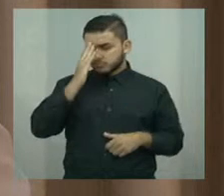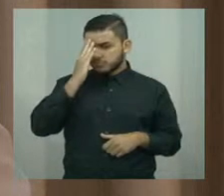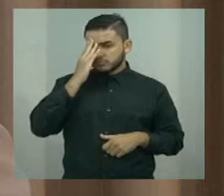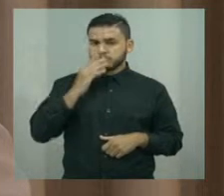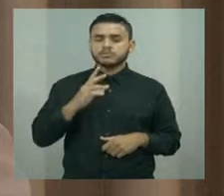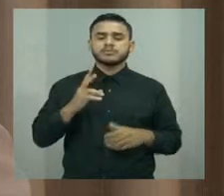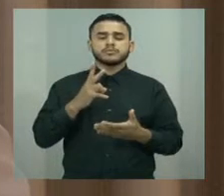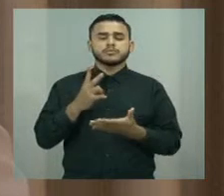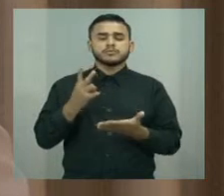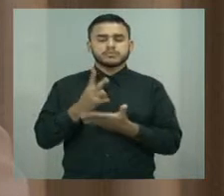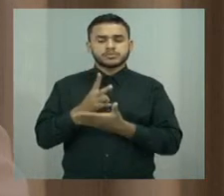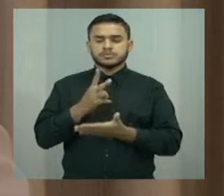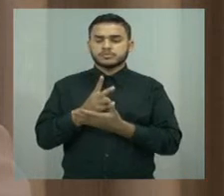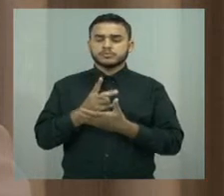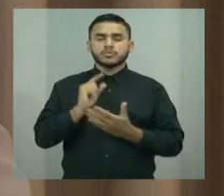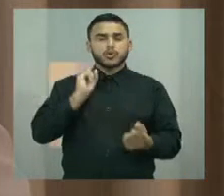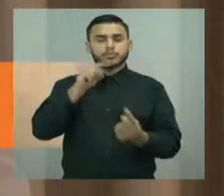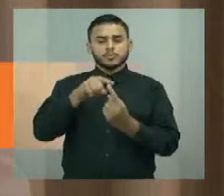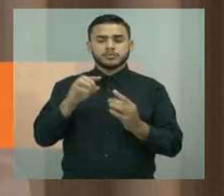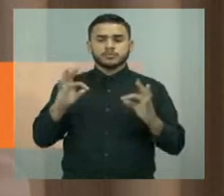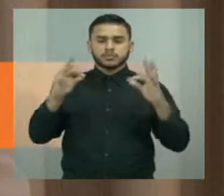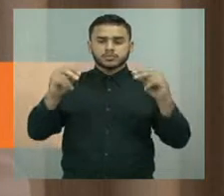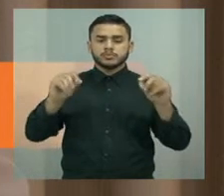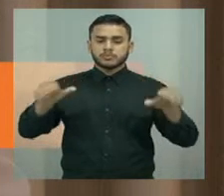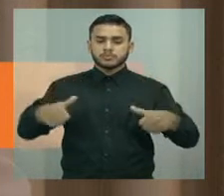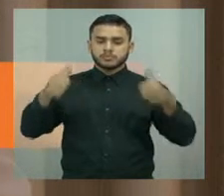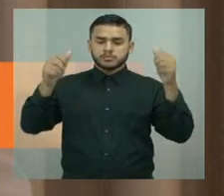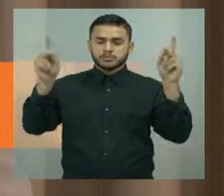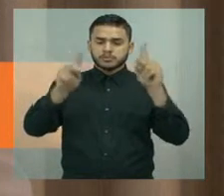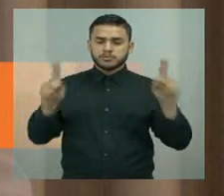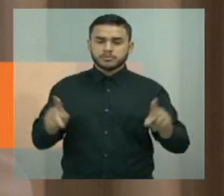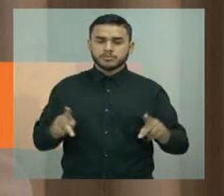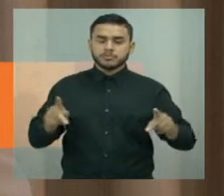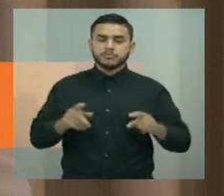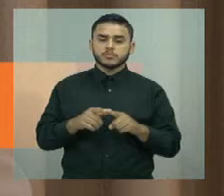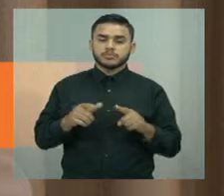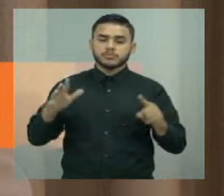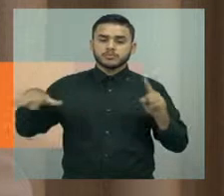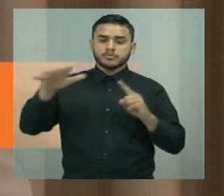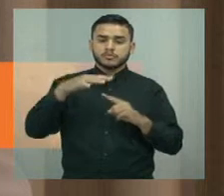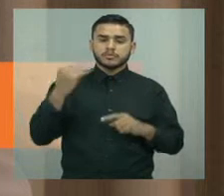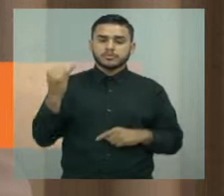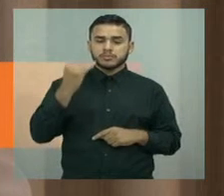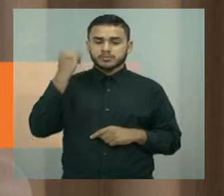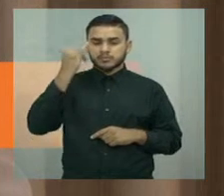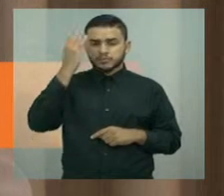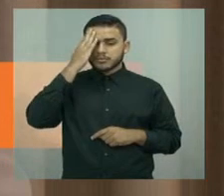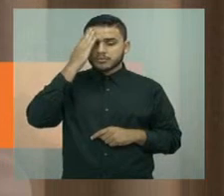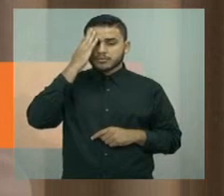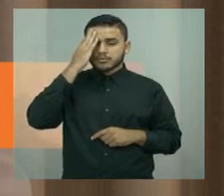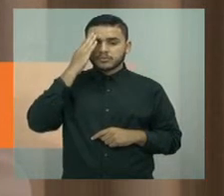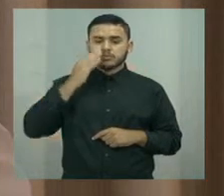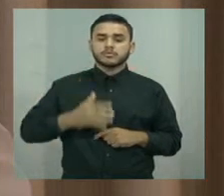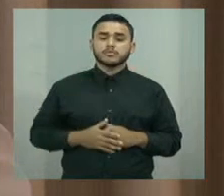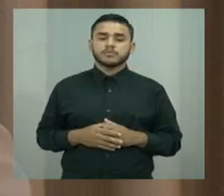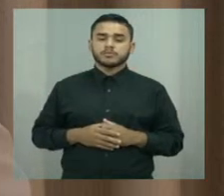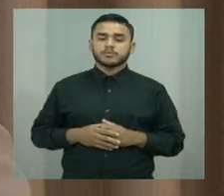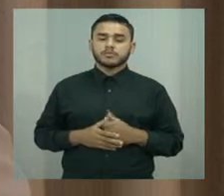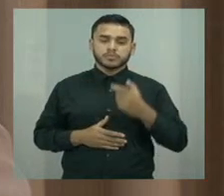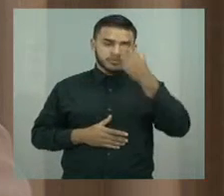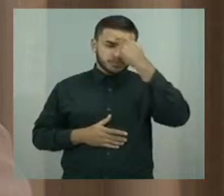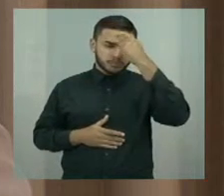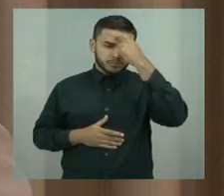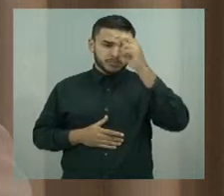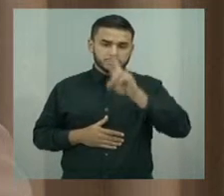mas sempre em prol de um bem-estar da população de maneira geral, e a importância também de você ter essa